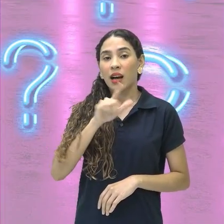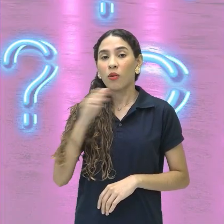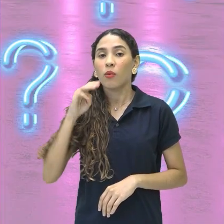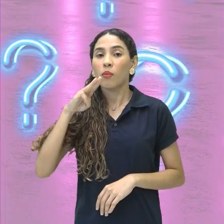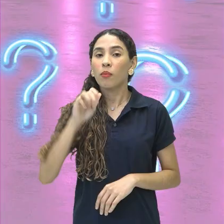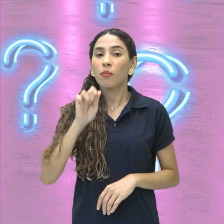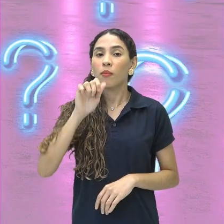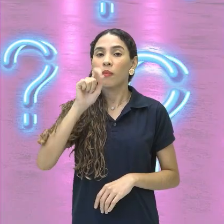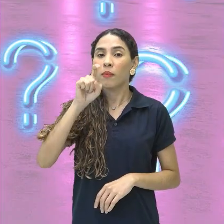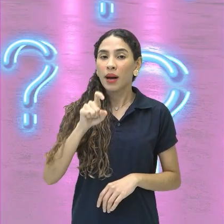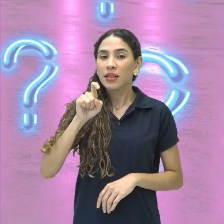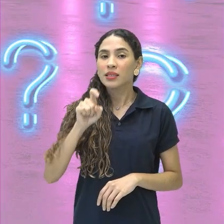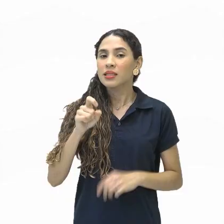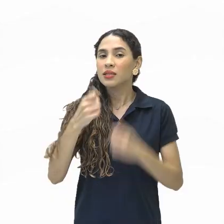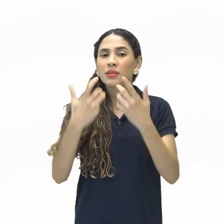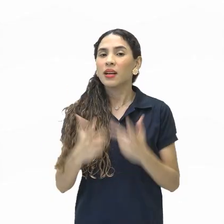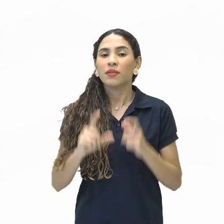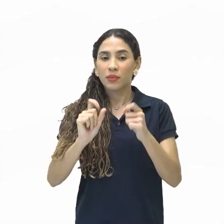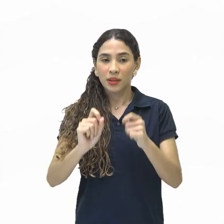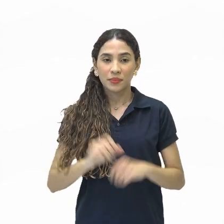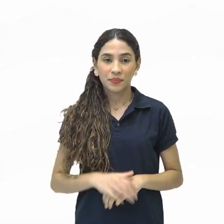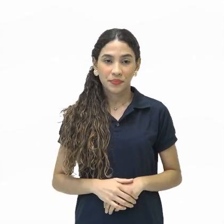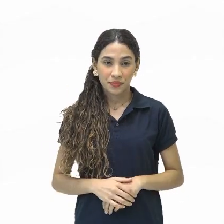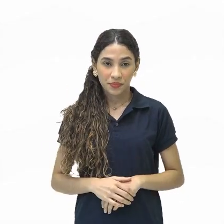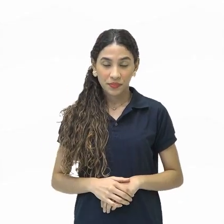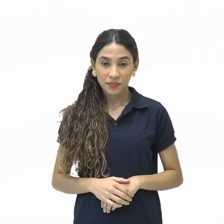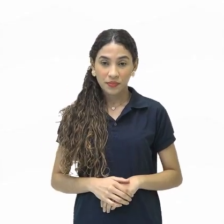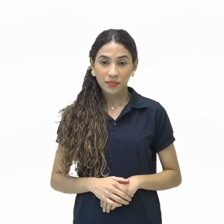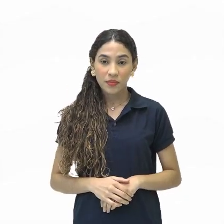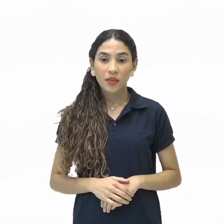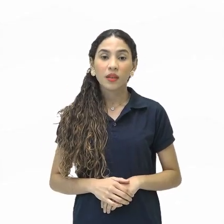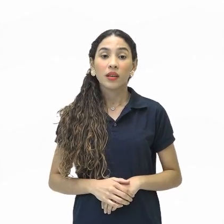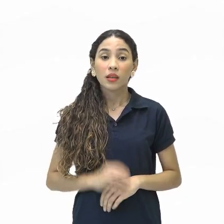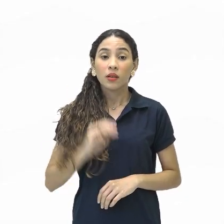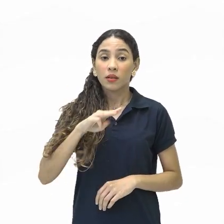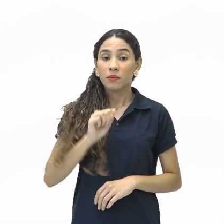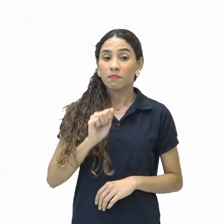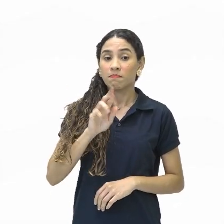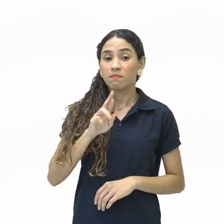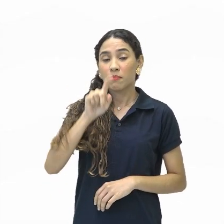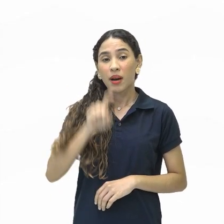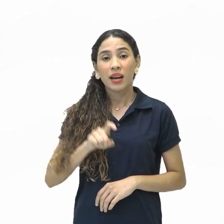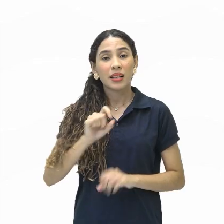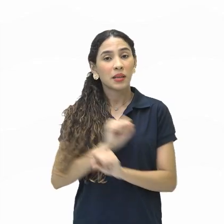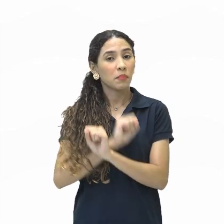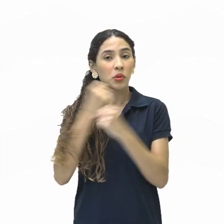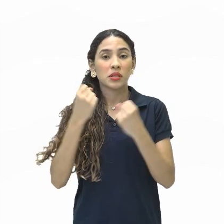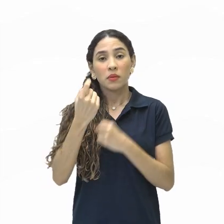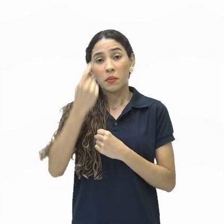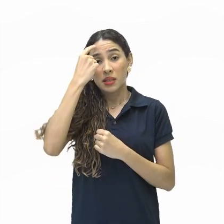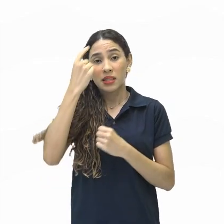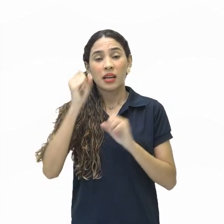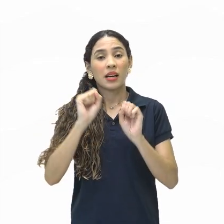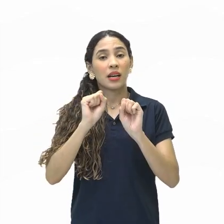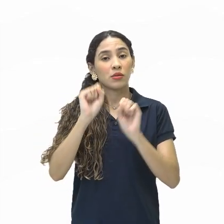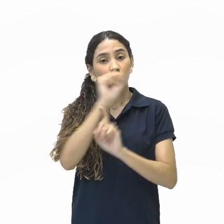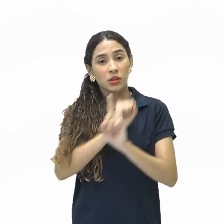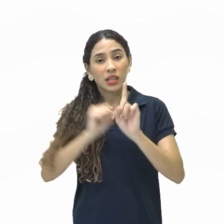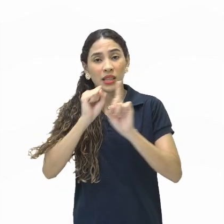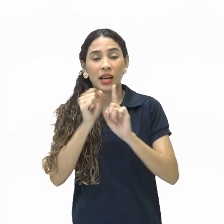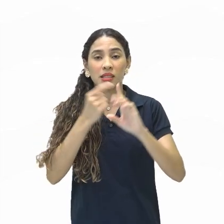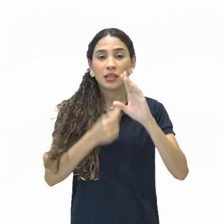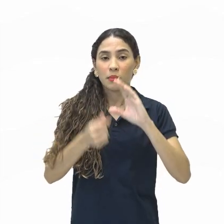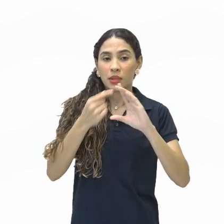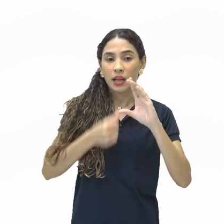Marx dizia nessa reflexão? Vamos ver aqui. Ó. Para Marx, era impossível pensar uma sociedade